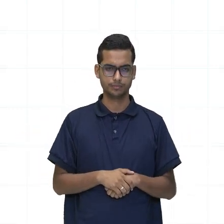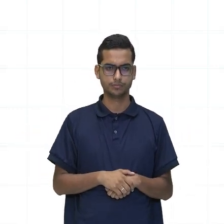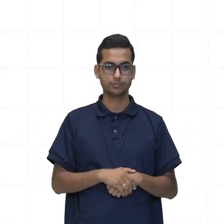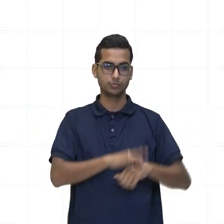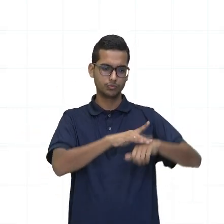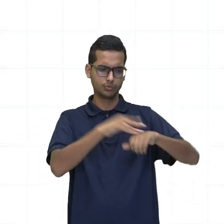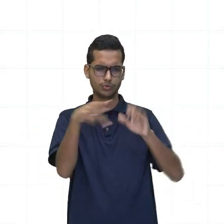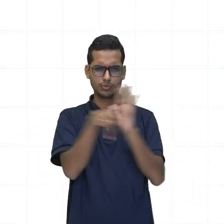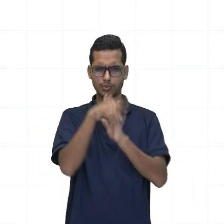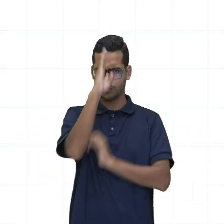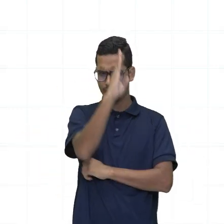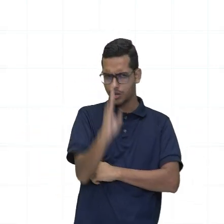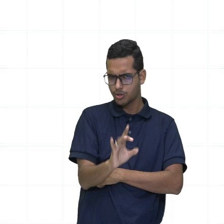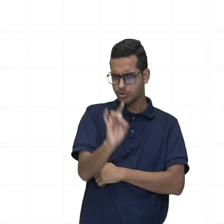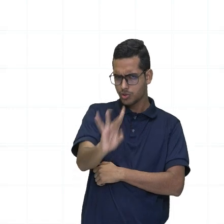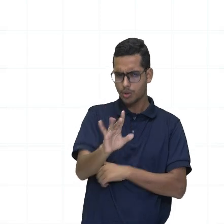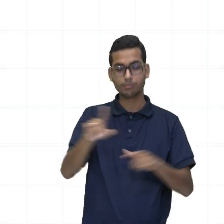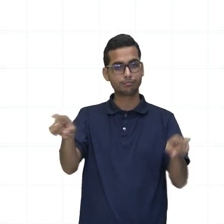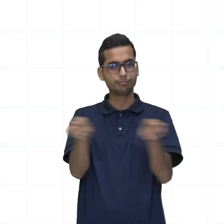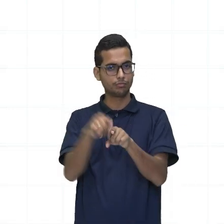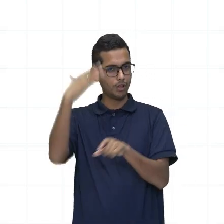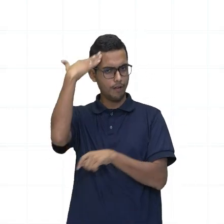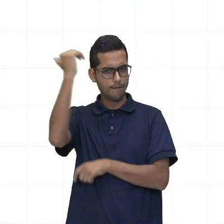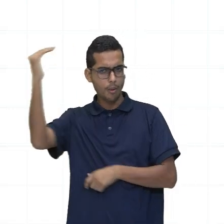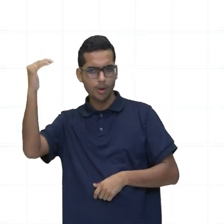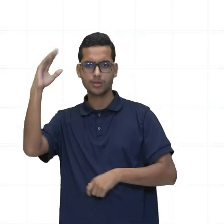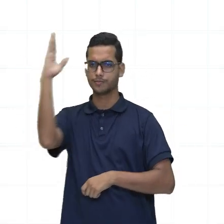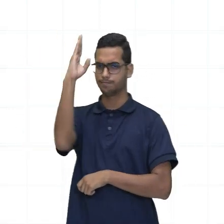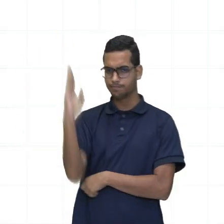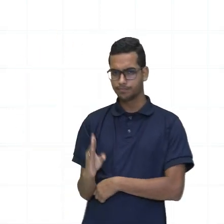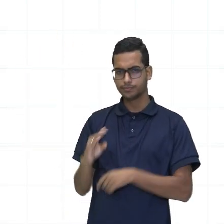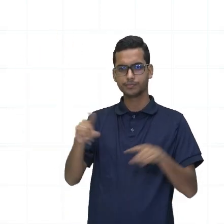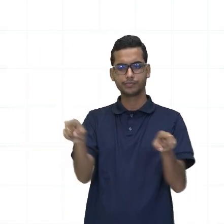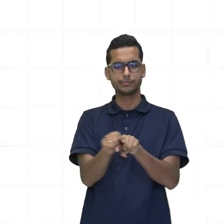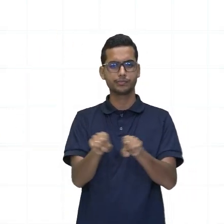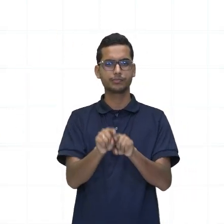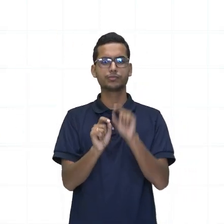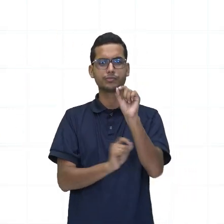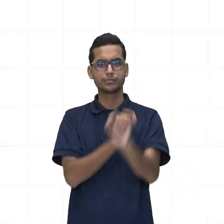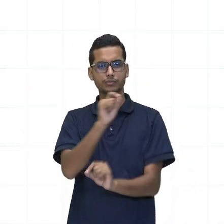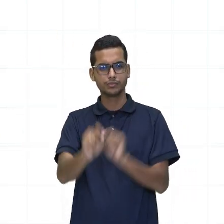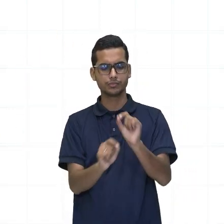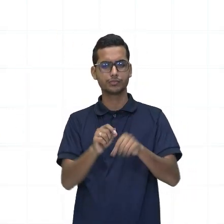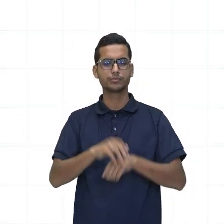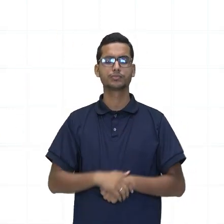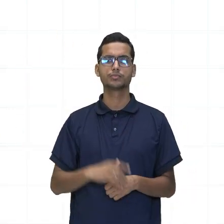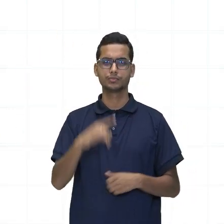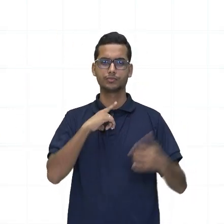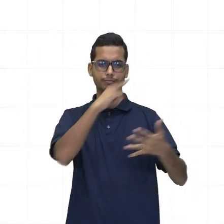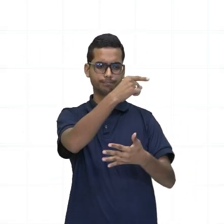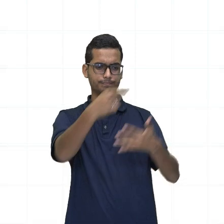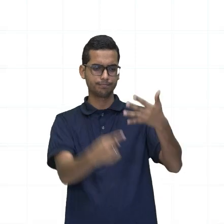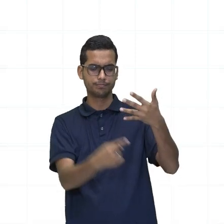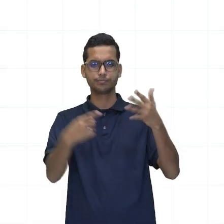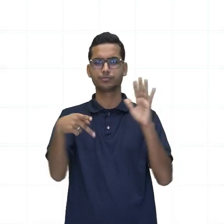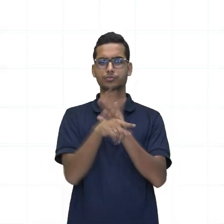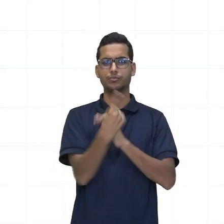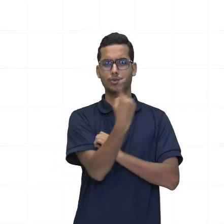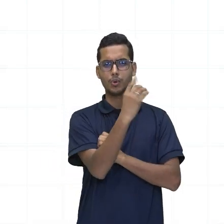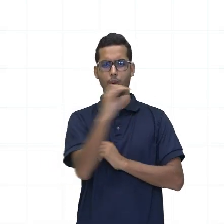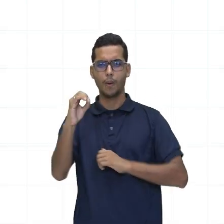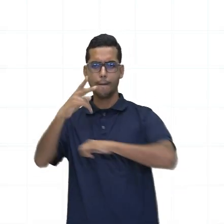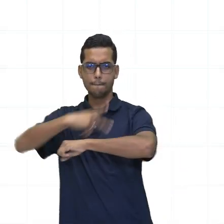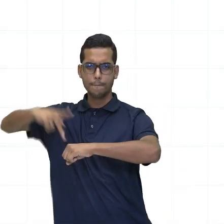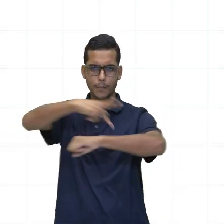Brasil, né? Apesar dela ser bastante conhecida aqui no nosso país, ela está presente também em mais de 100 países